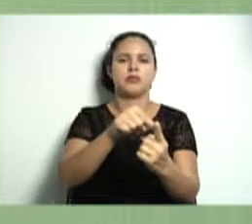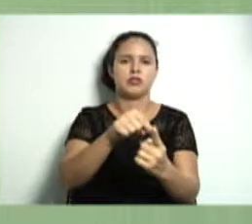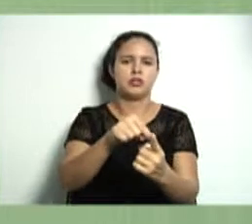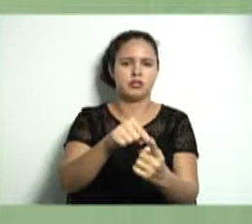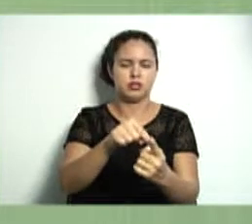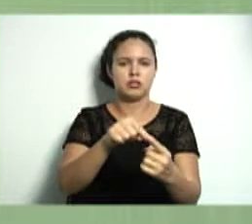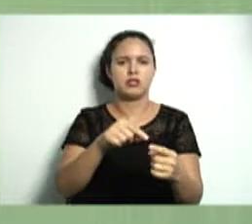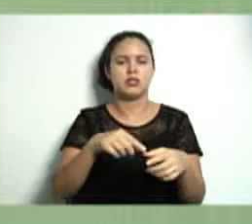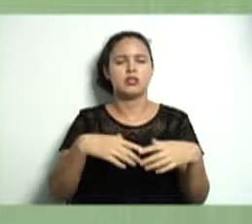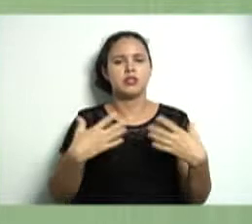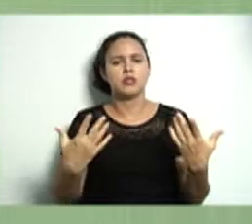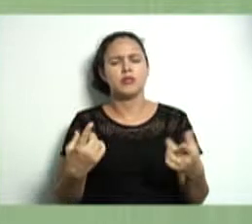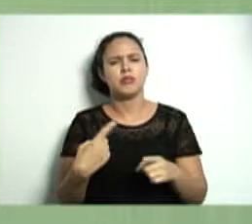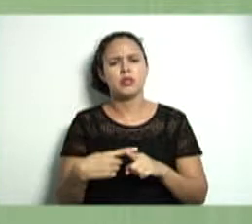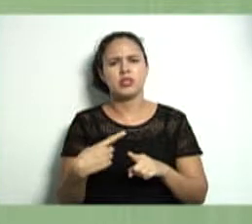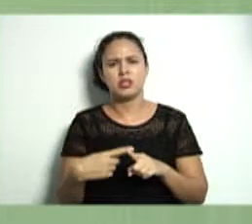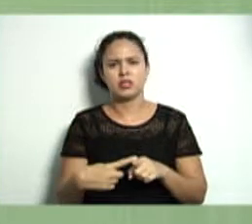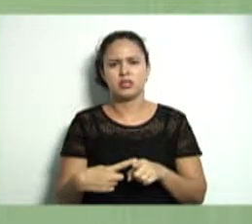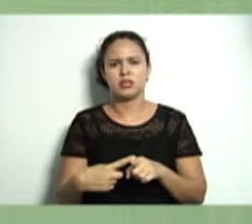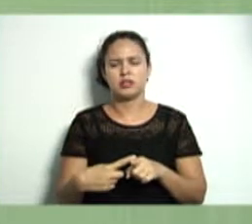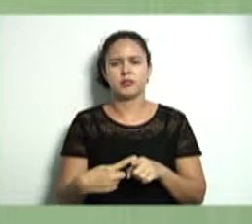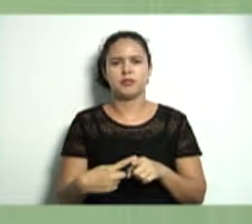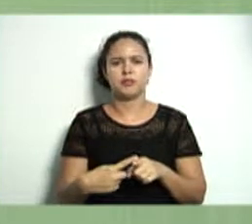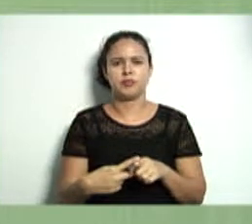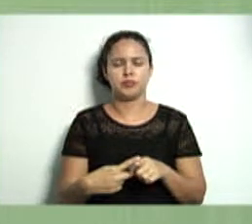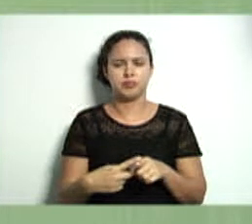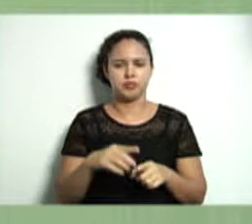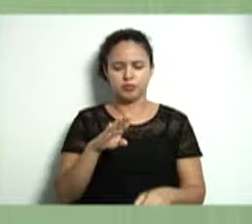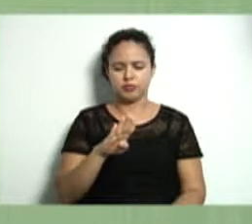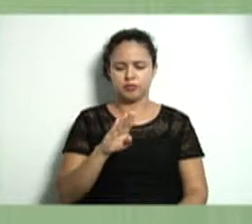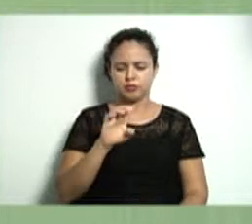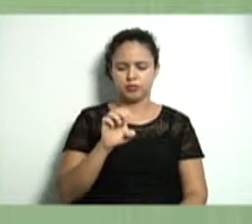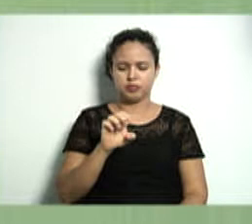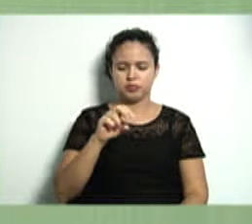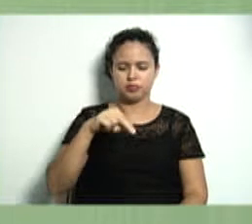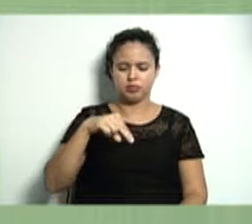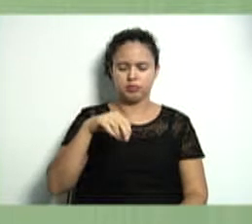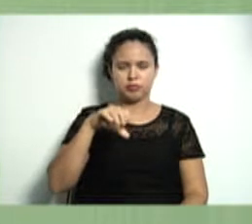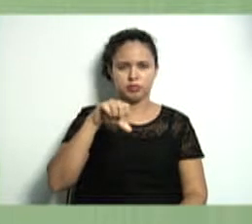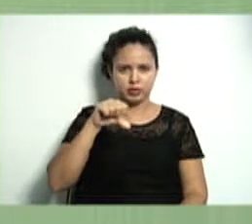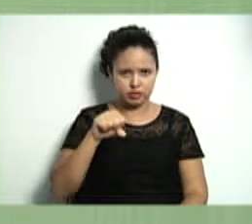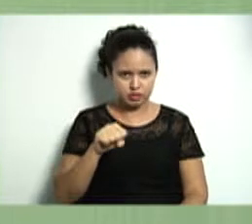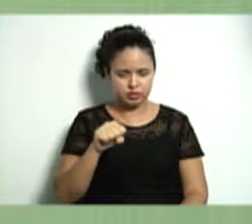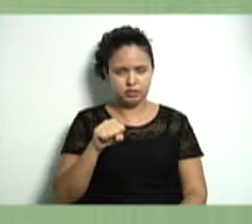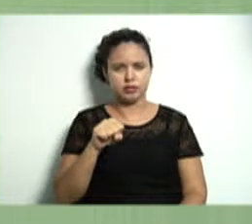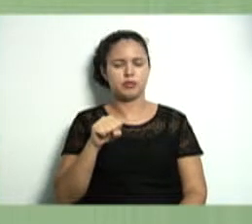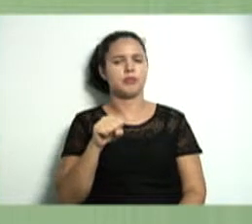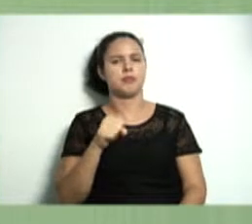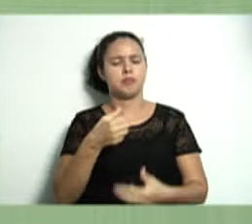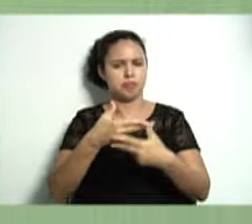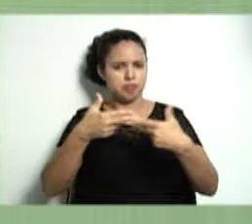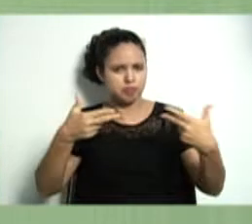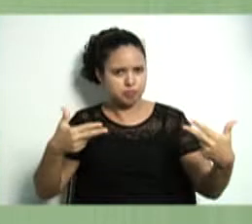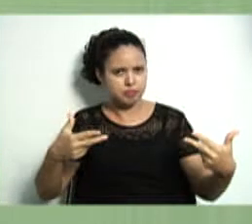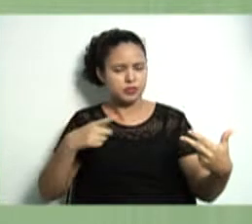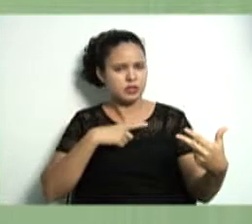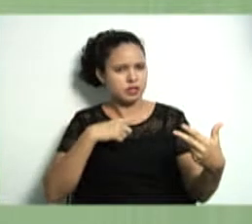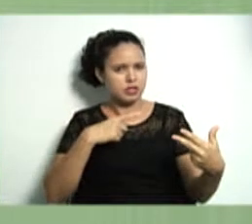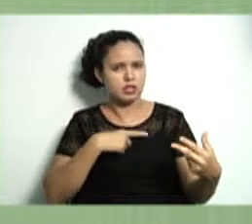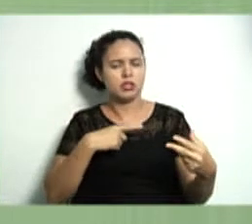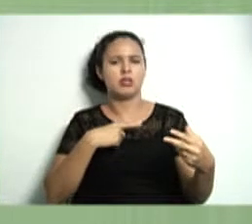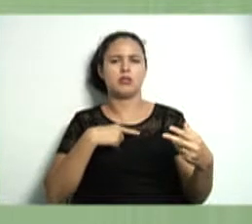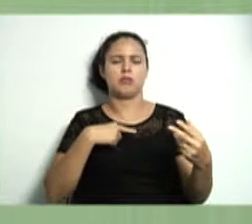E por que que isso acontece? Porque os bens têm um valor de uso, ou seja, eles têm uma